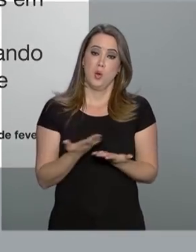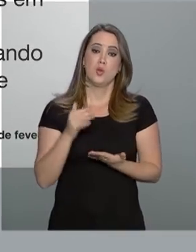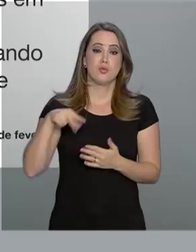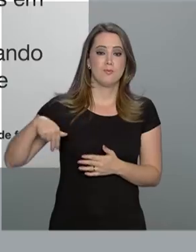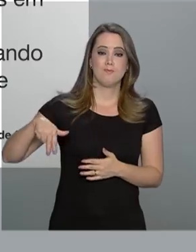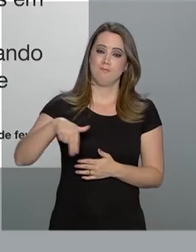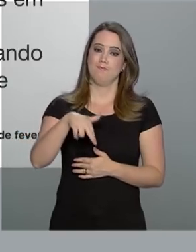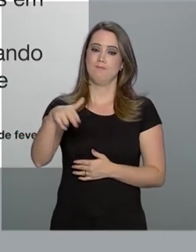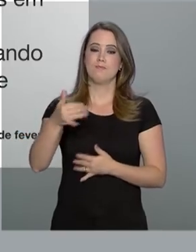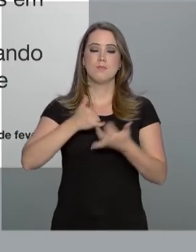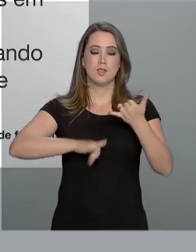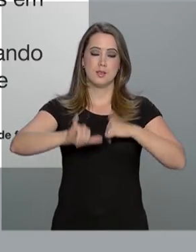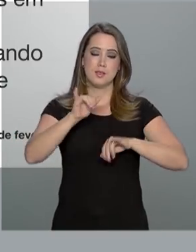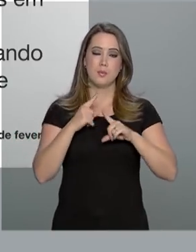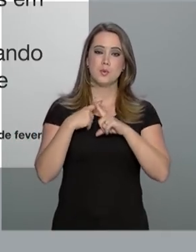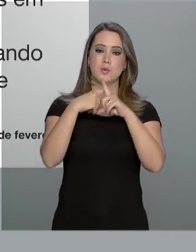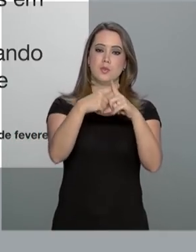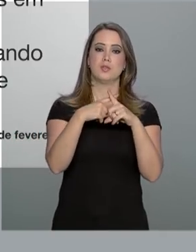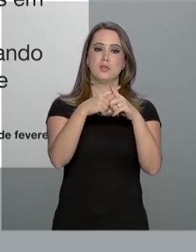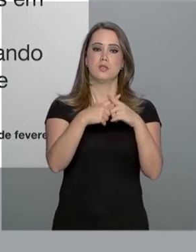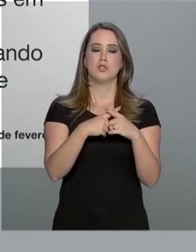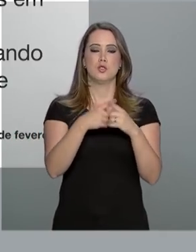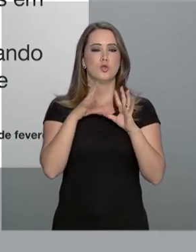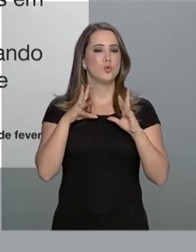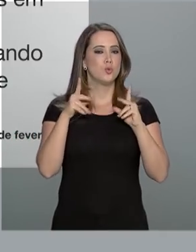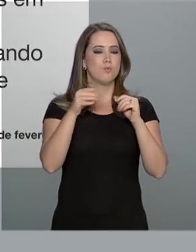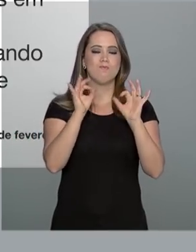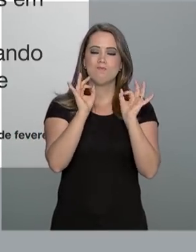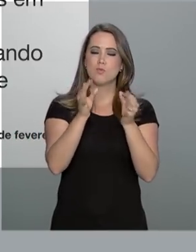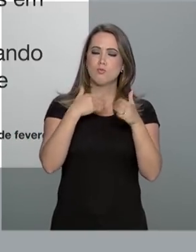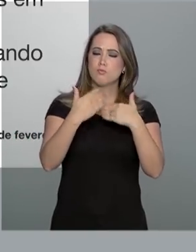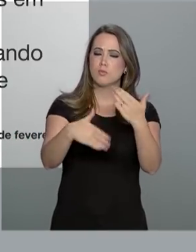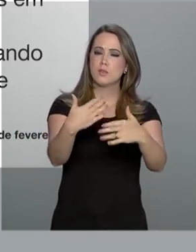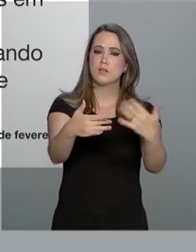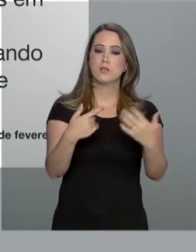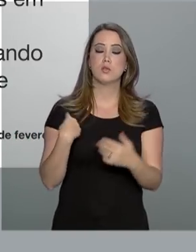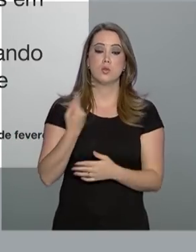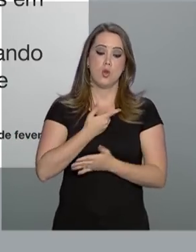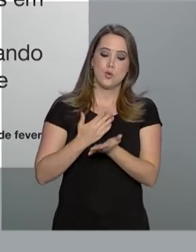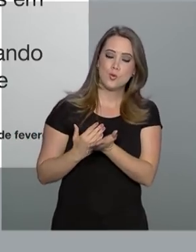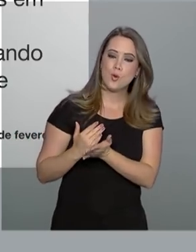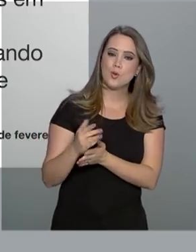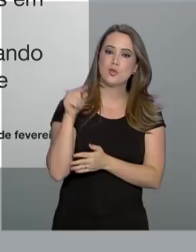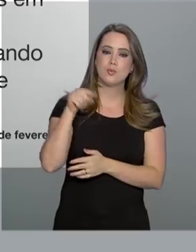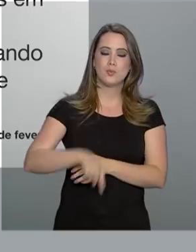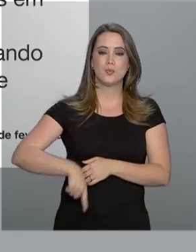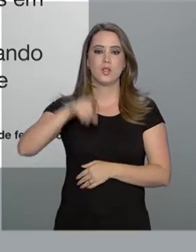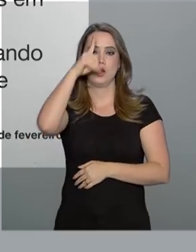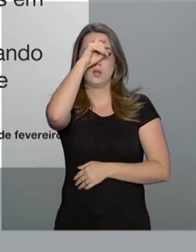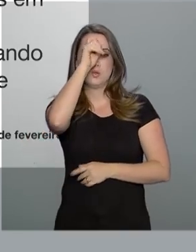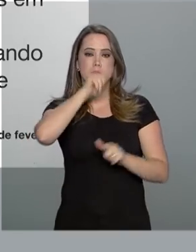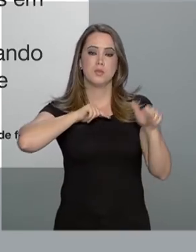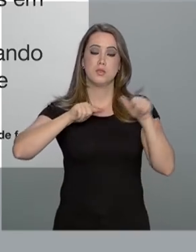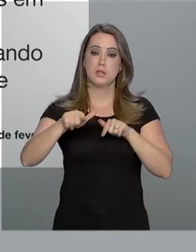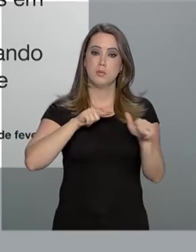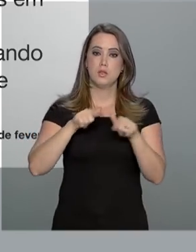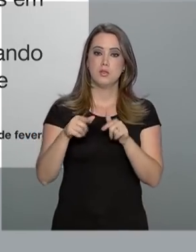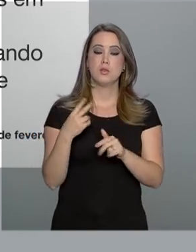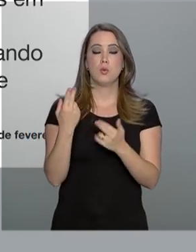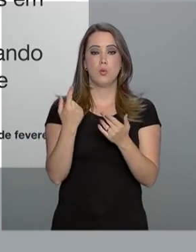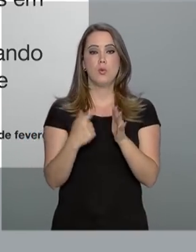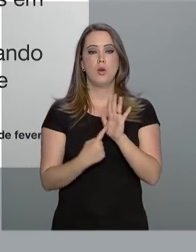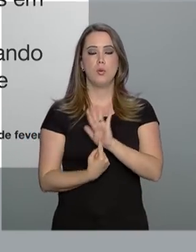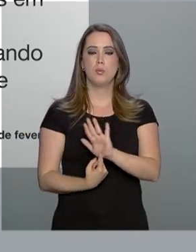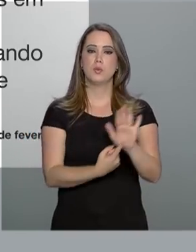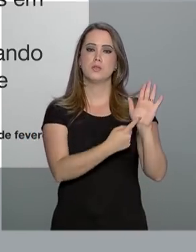positivos e funções fisiológicas em plena evolução continuamos daqui do hospital despachando como mostrado em